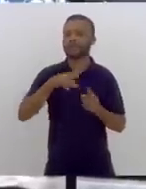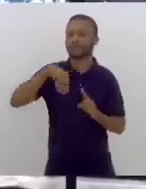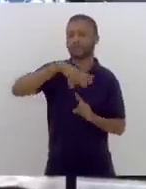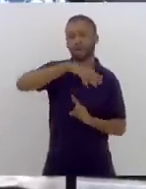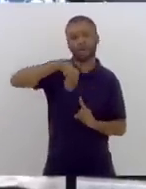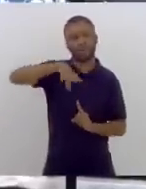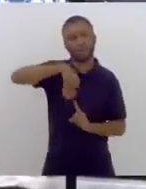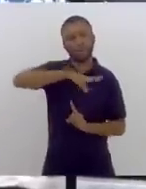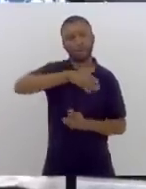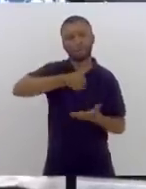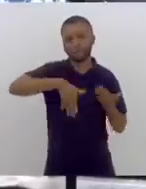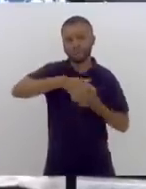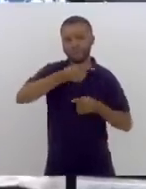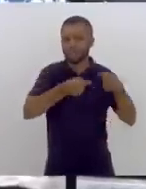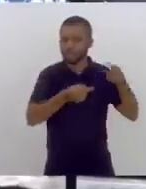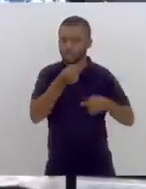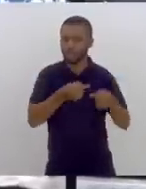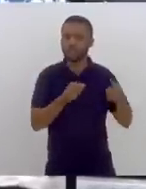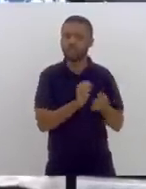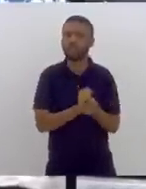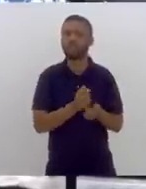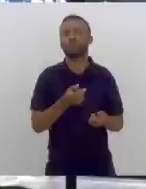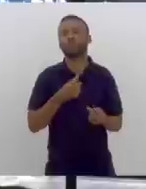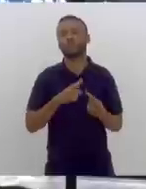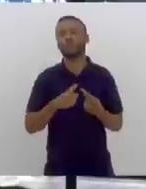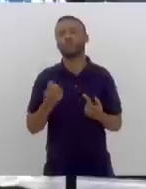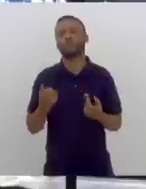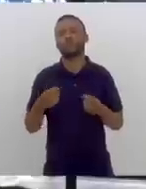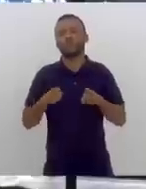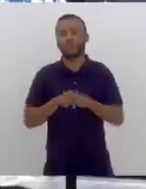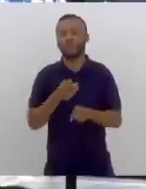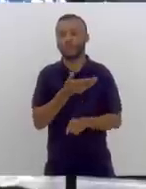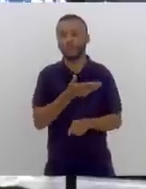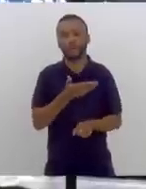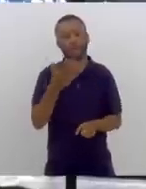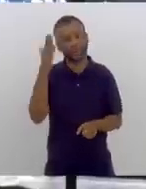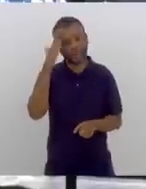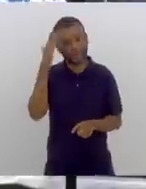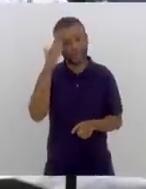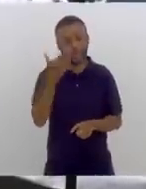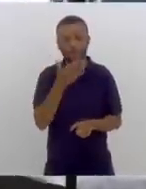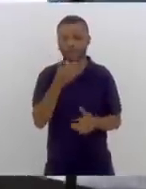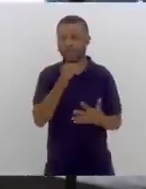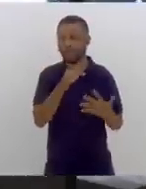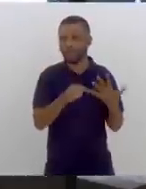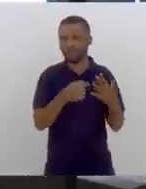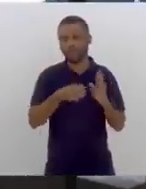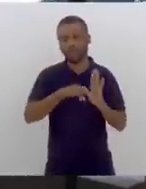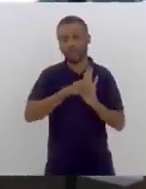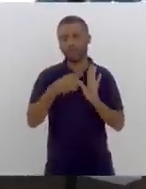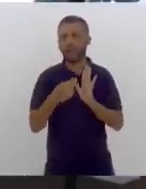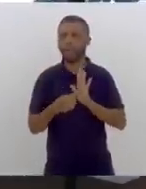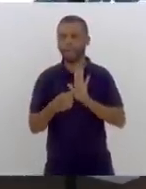para ter essa discussão para que até que o próprio Coronel Renato Assis estão me conhecimento das ilegalidades que a gente apresentou porque até hoje